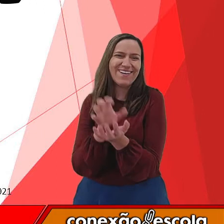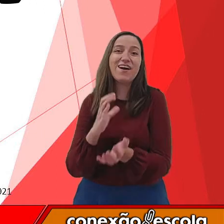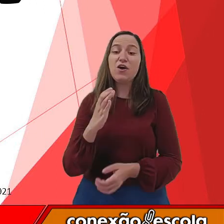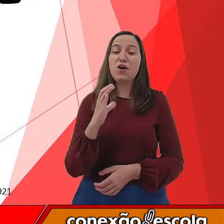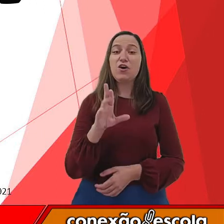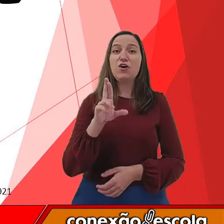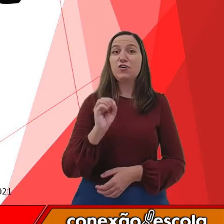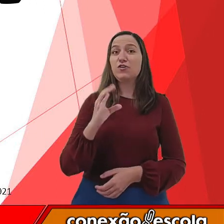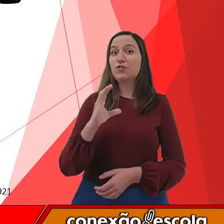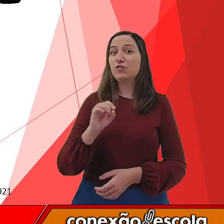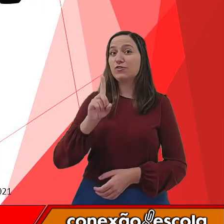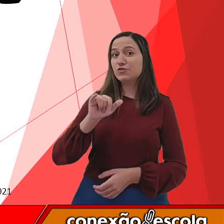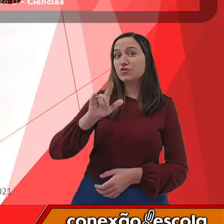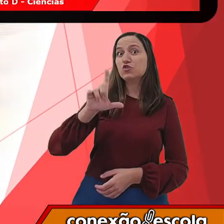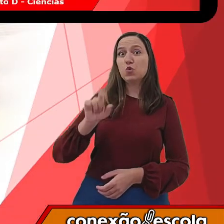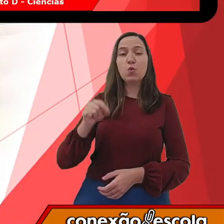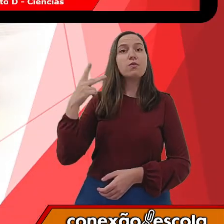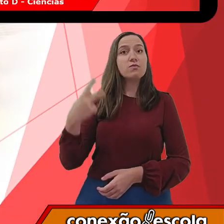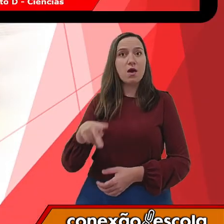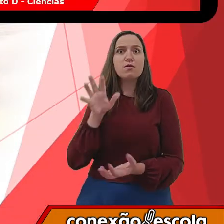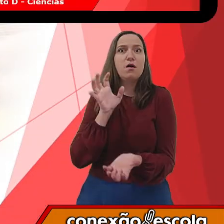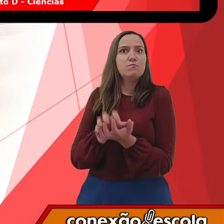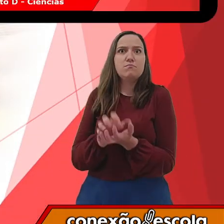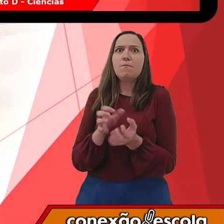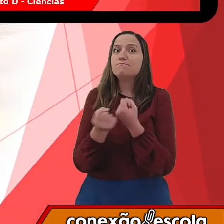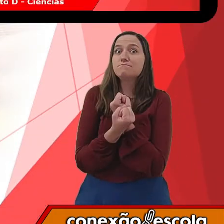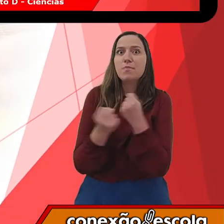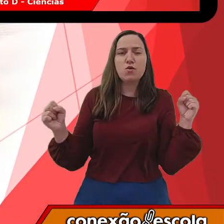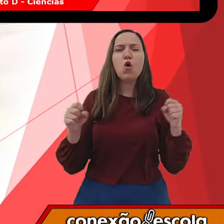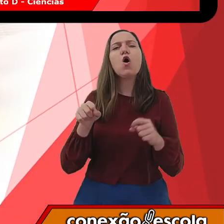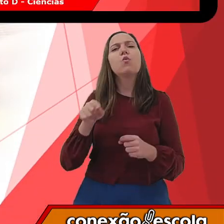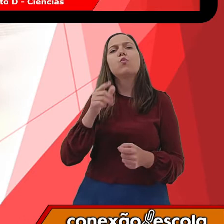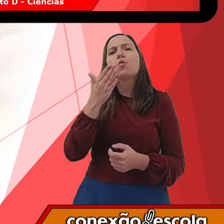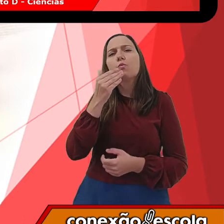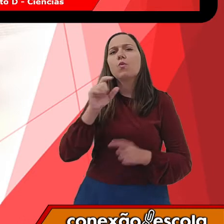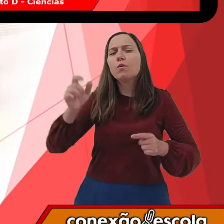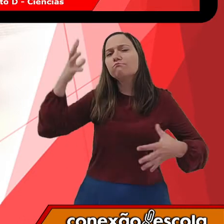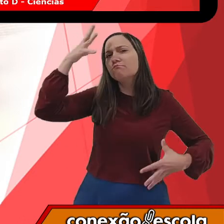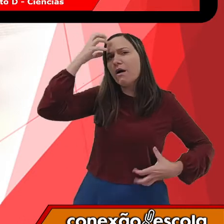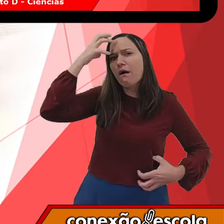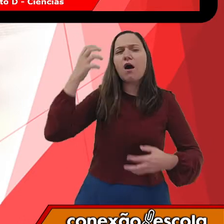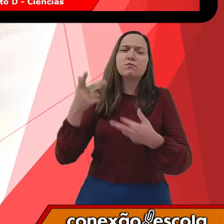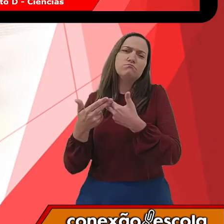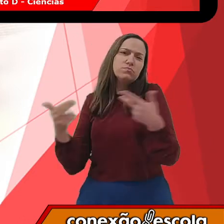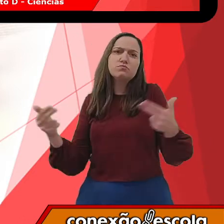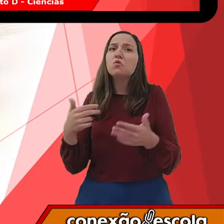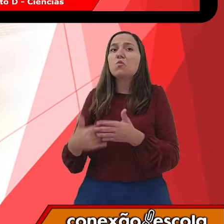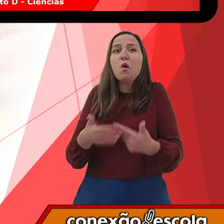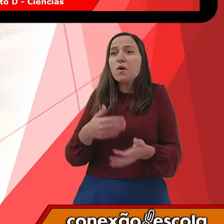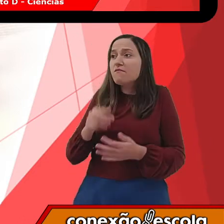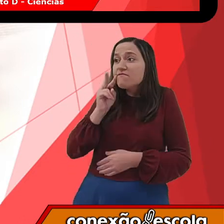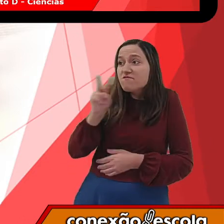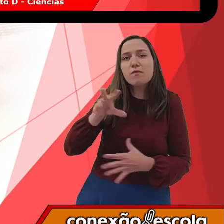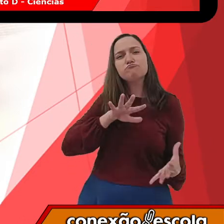crocodilo, que é o maior réptil da atualidade. Ele alimenta-se de macacos, búfalos ou qualquer outro animal que esteja ao seu